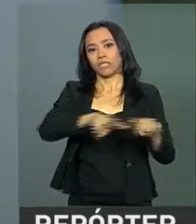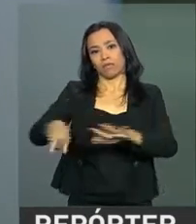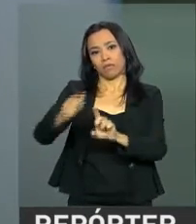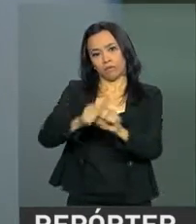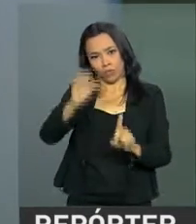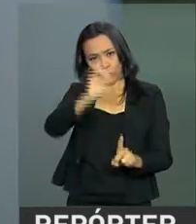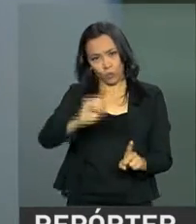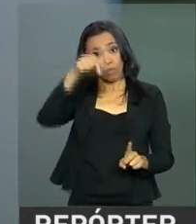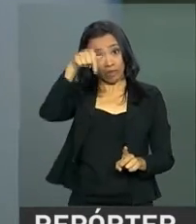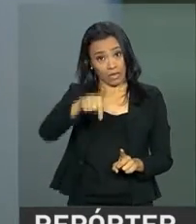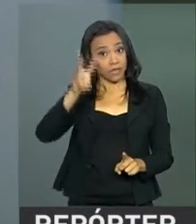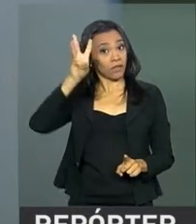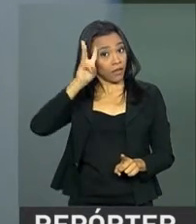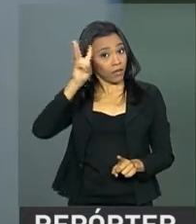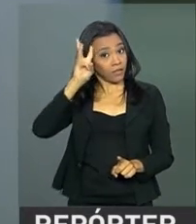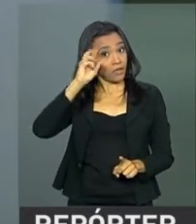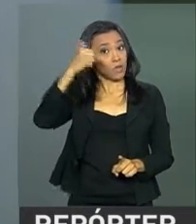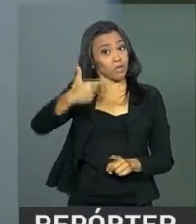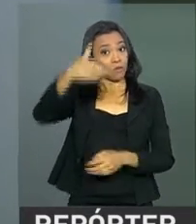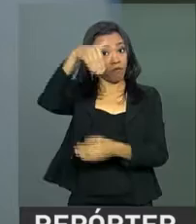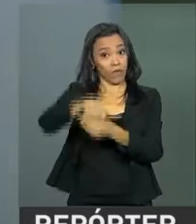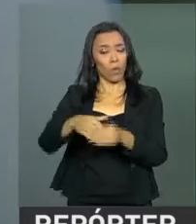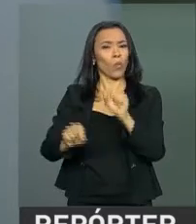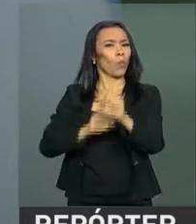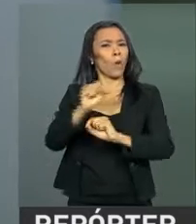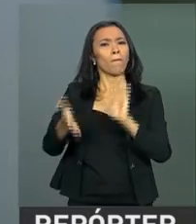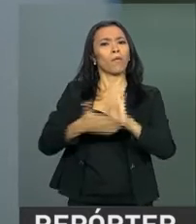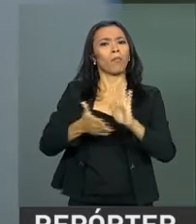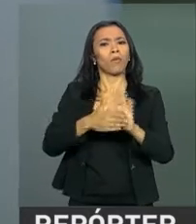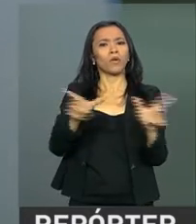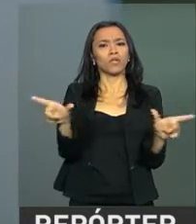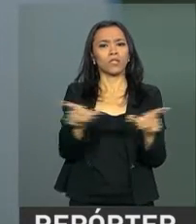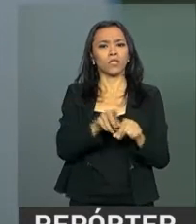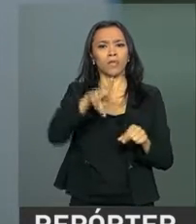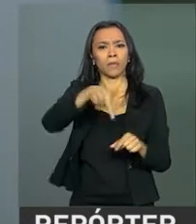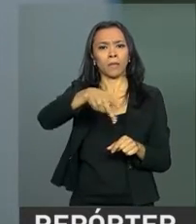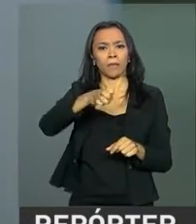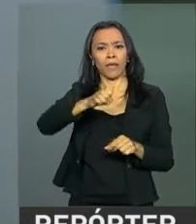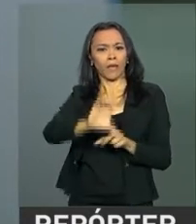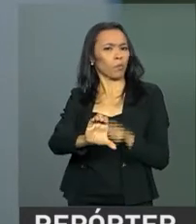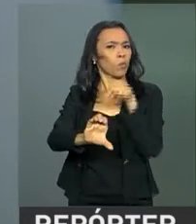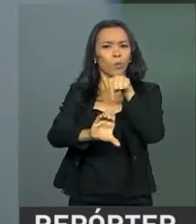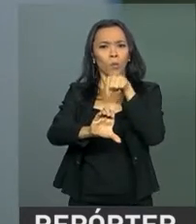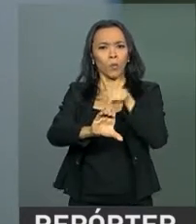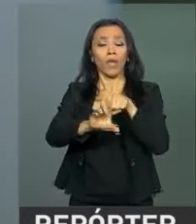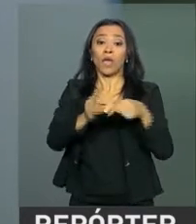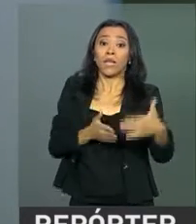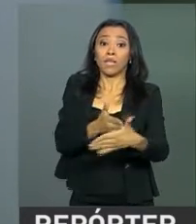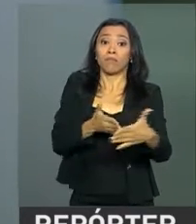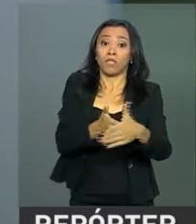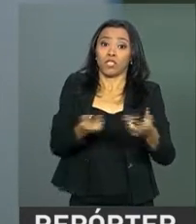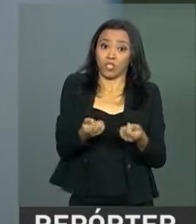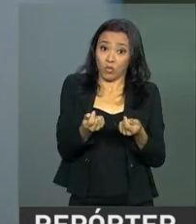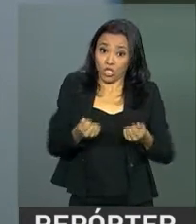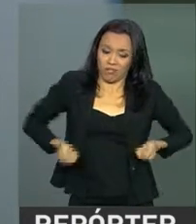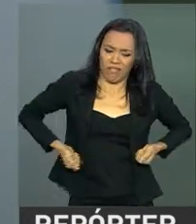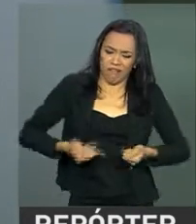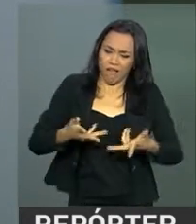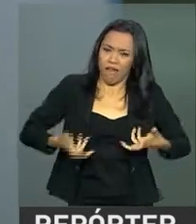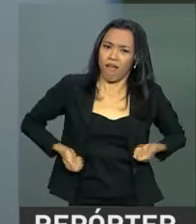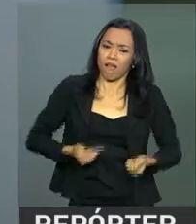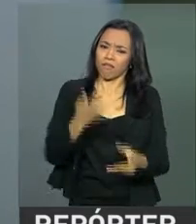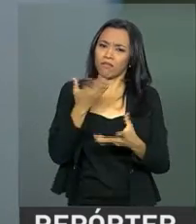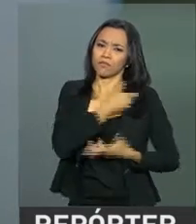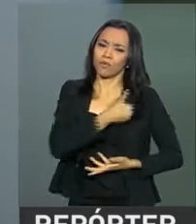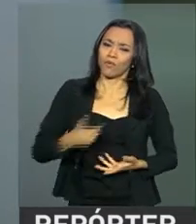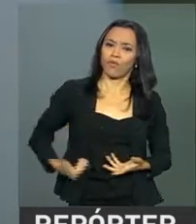nesta terça-feira, em segundo turno, a proposta de emenda à Constituição que estabelece um teto para aumento dos gastos públicos.